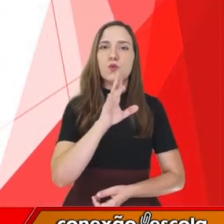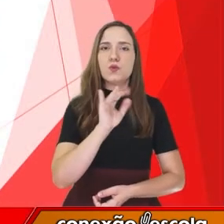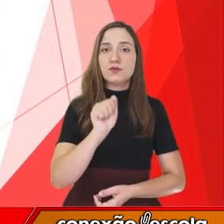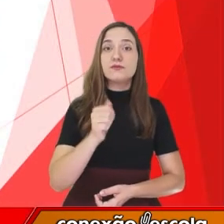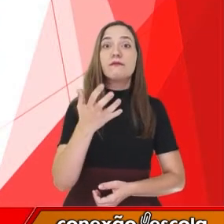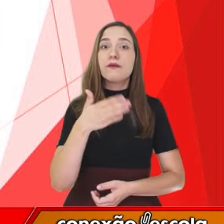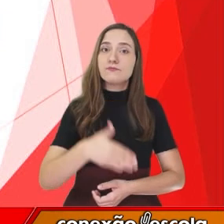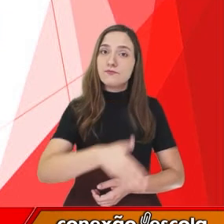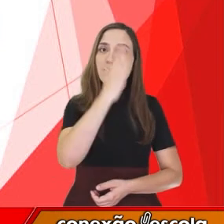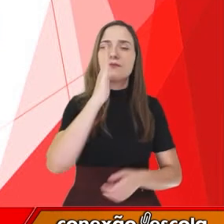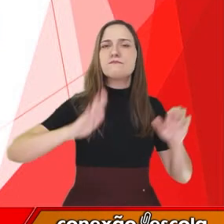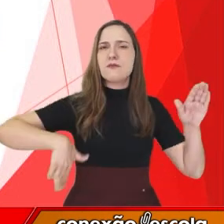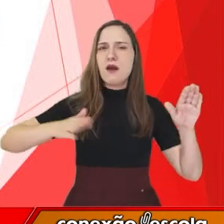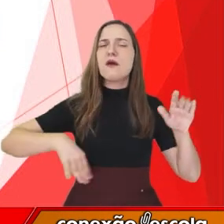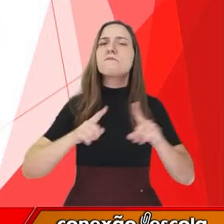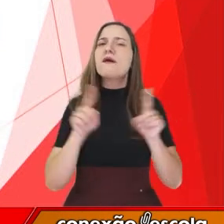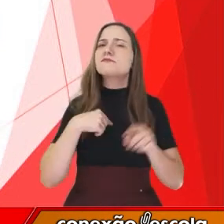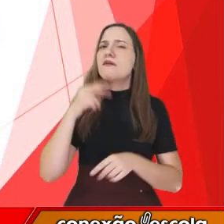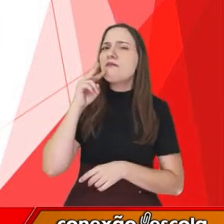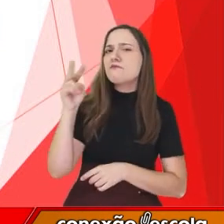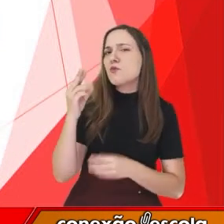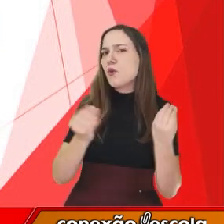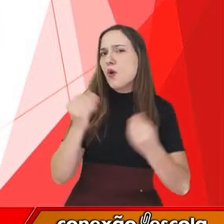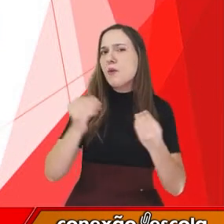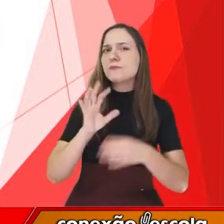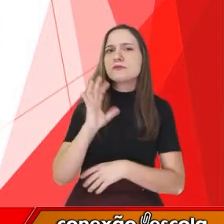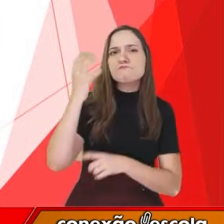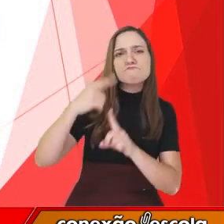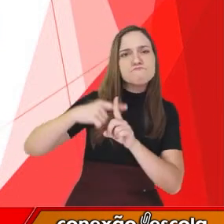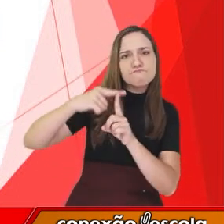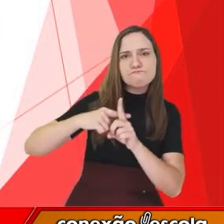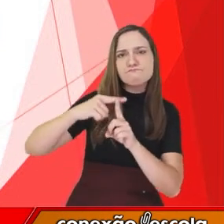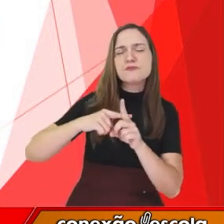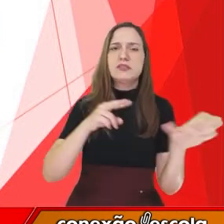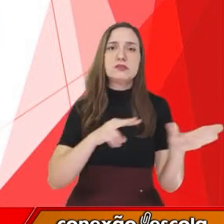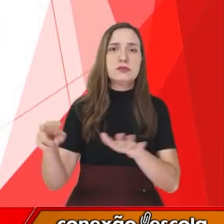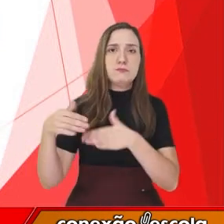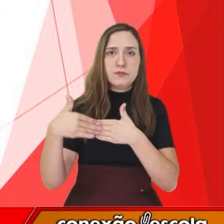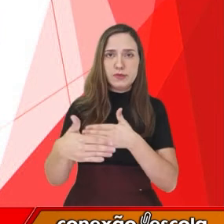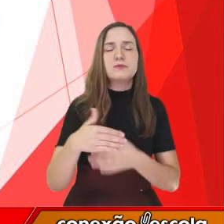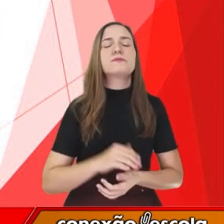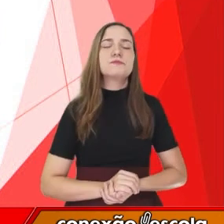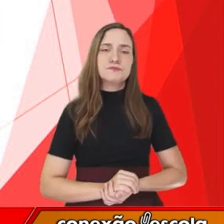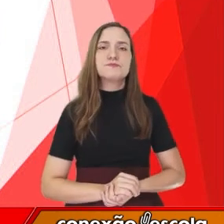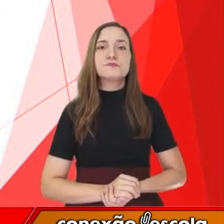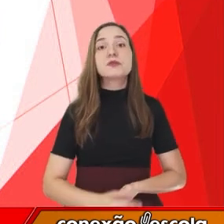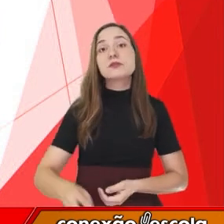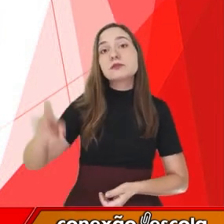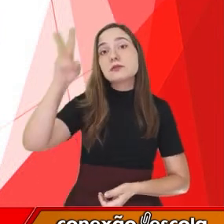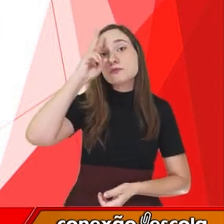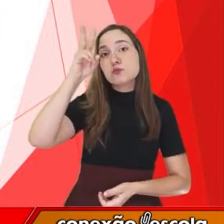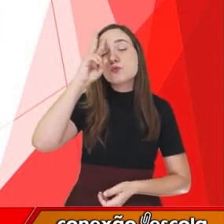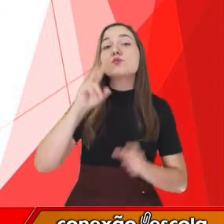no site de meteorologia as seguintes variações de temperatura na semana. Na